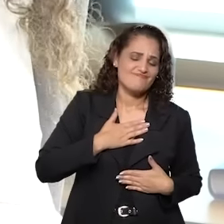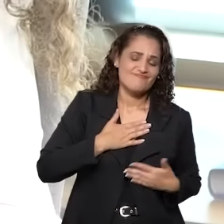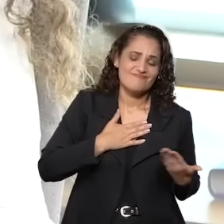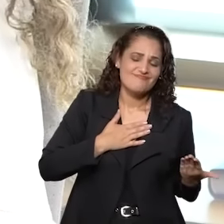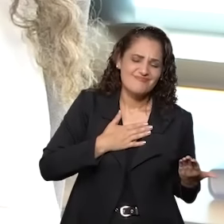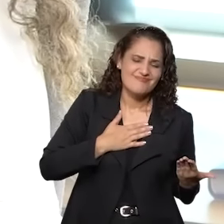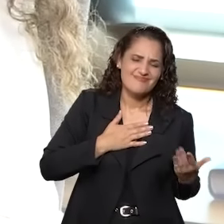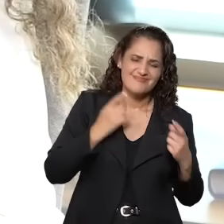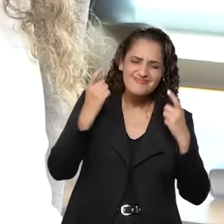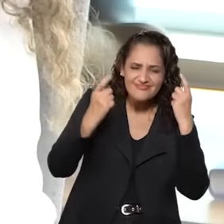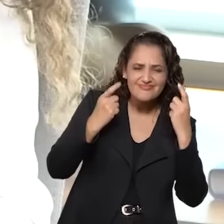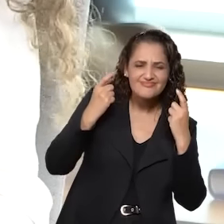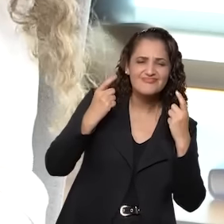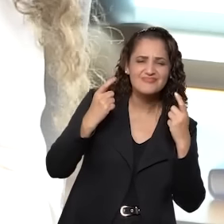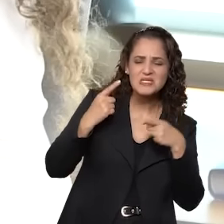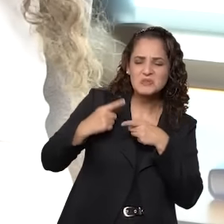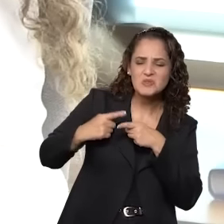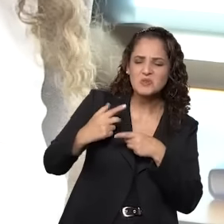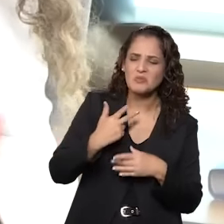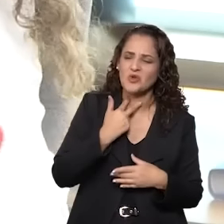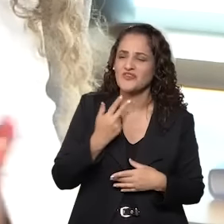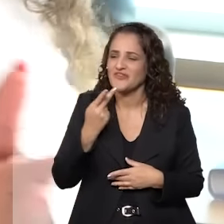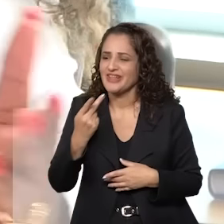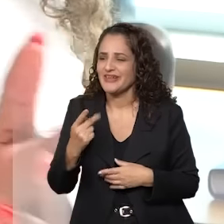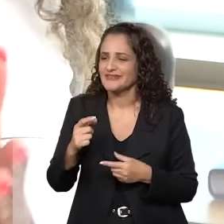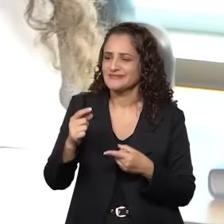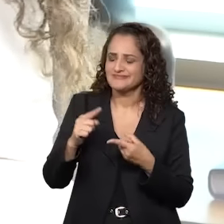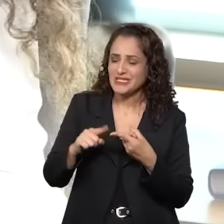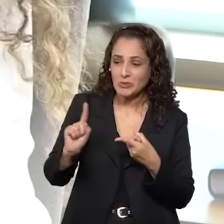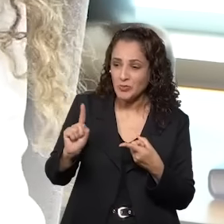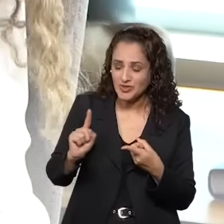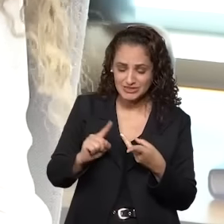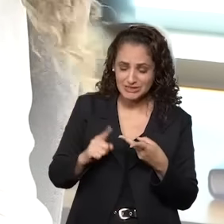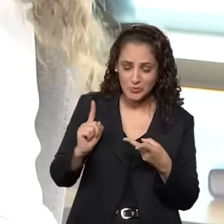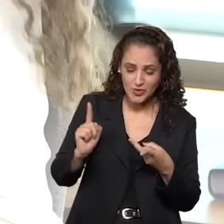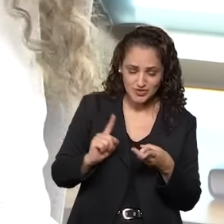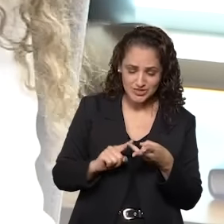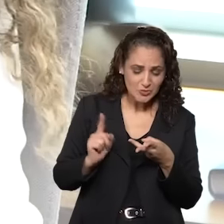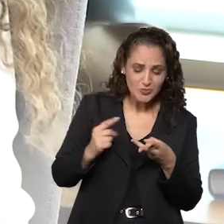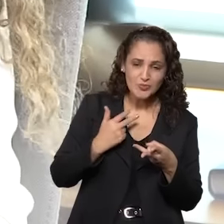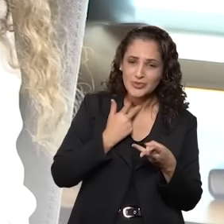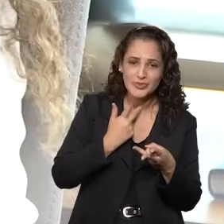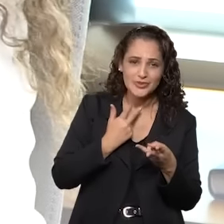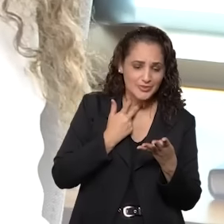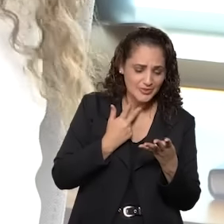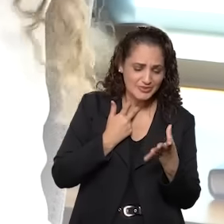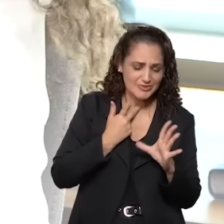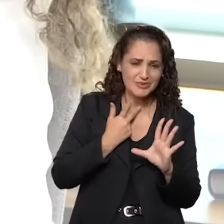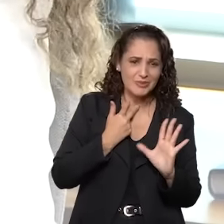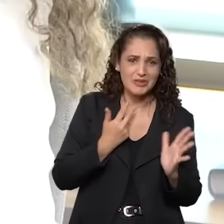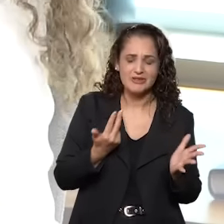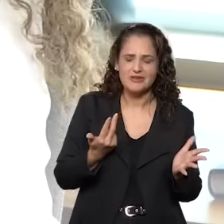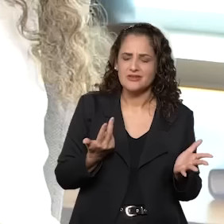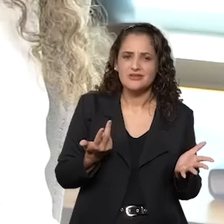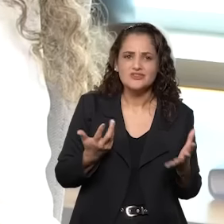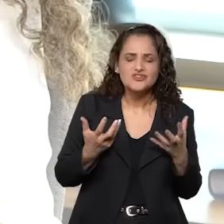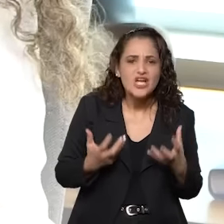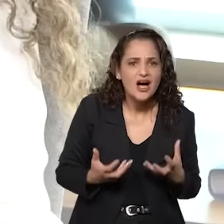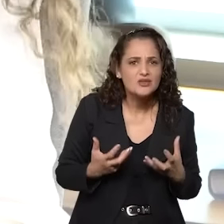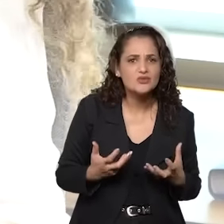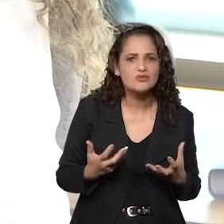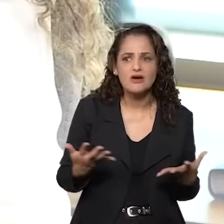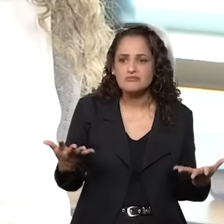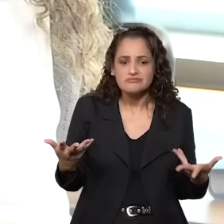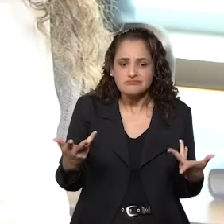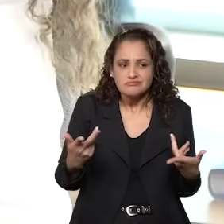aquilo e aí então assim tá chato tá muito difícil conciliar tudo isso E a minha resposta sempre é eu falo assim eu como mulher